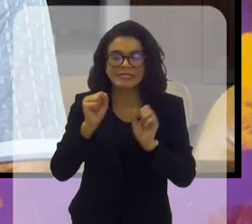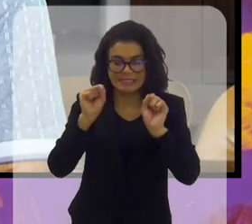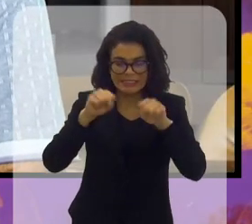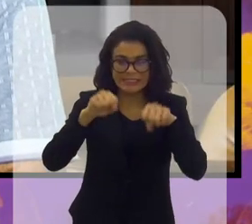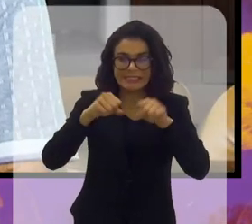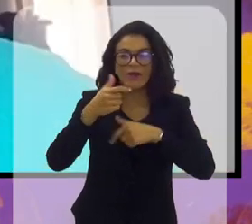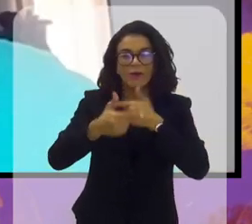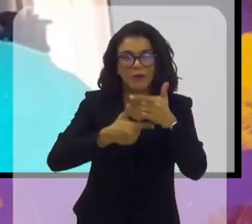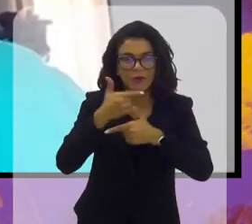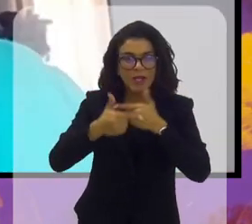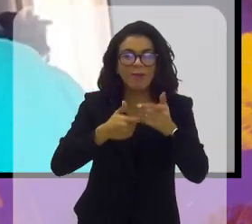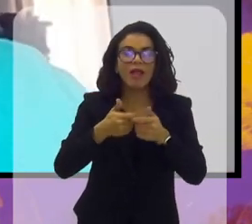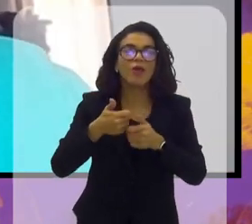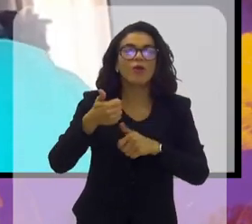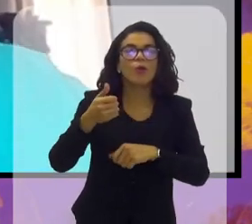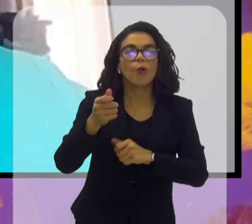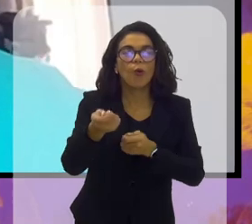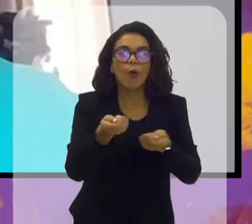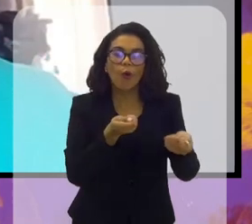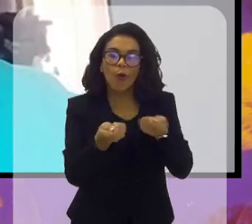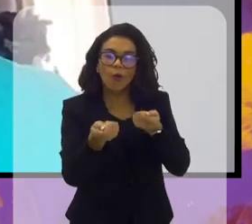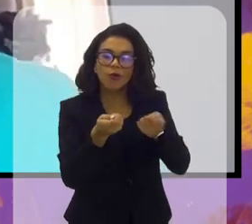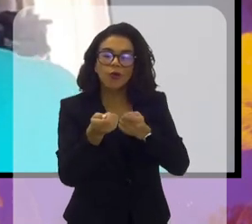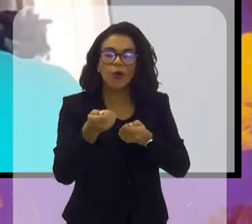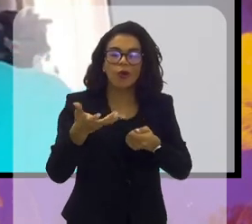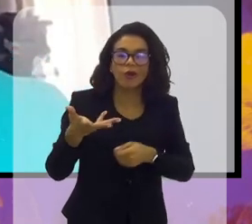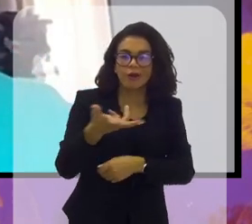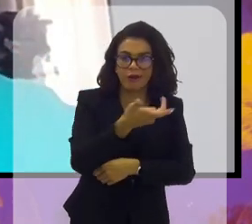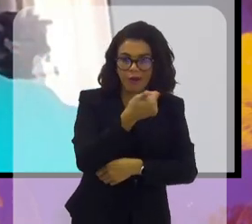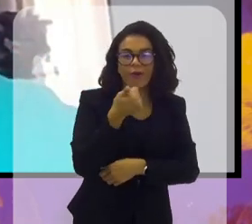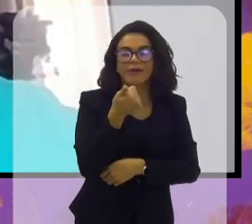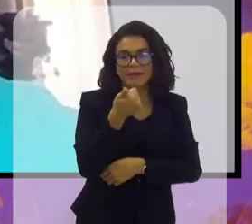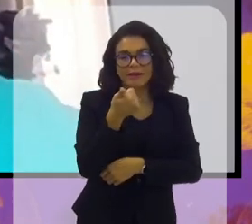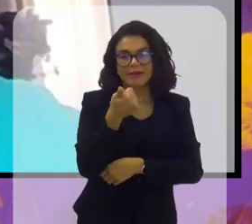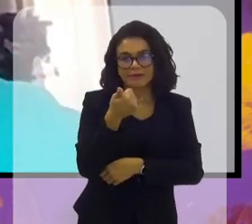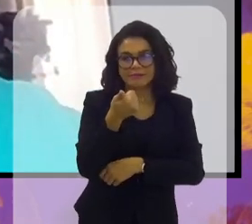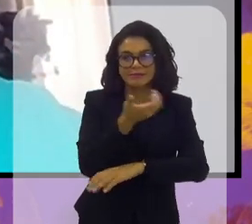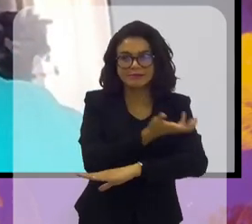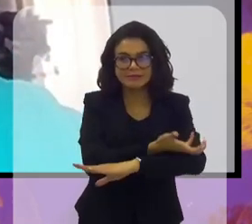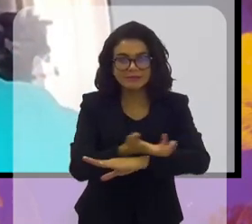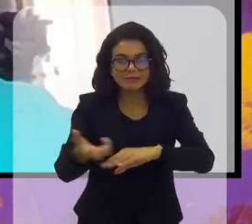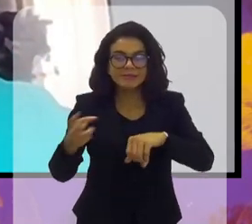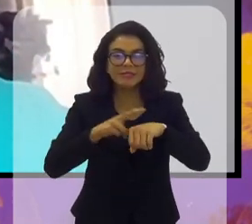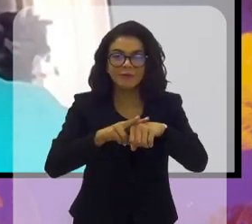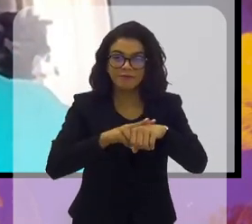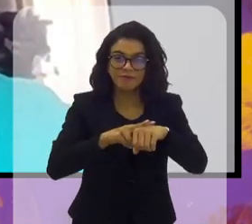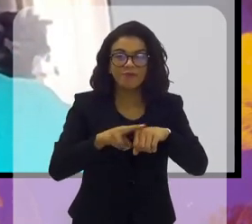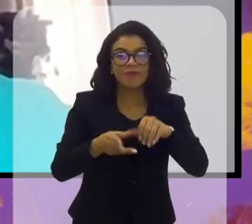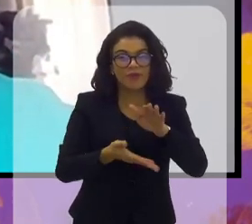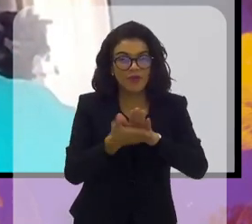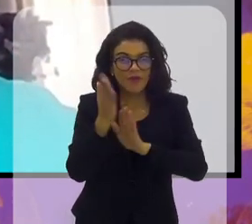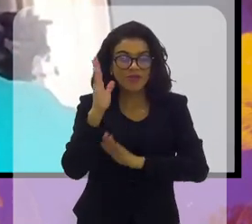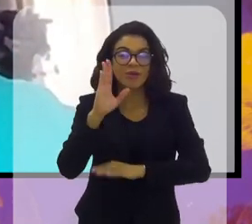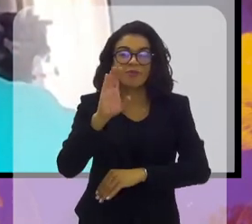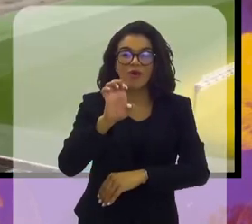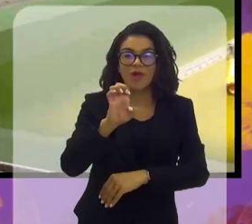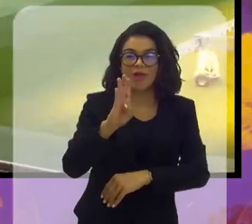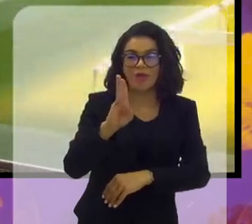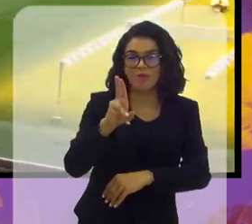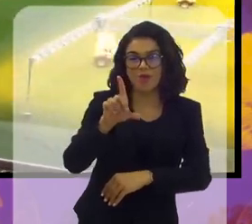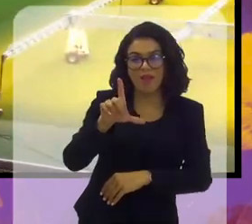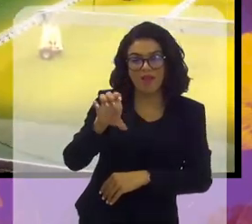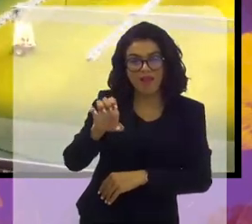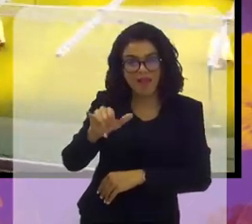não foi? Sim, trabalhei como controle de qualidade de projetos na construção desse gramado. Fomos ao Wembley,